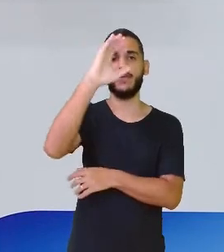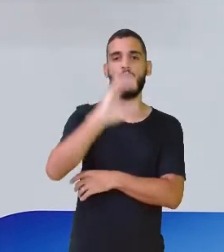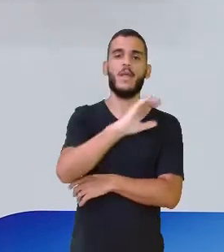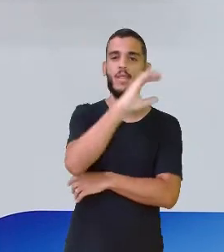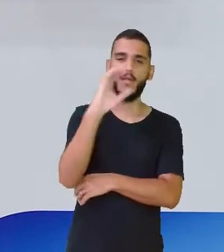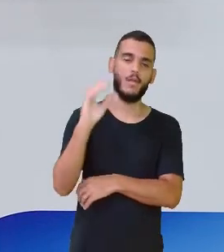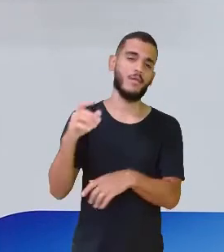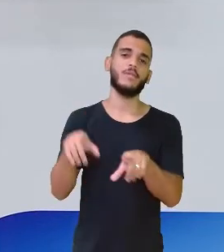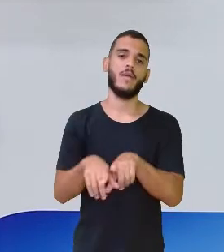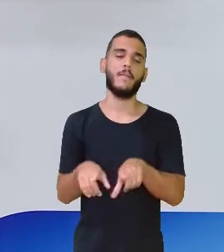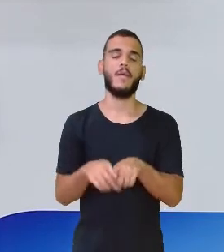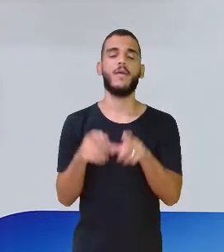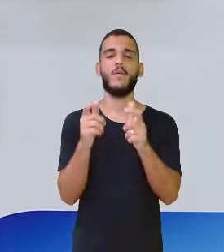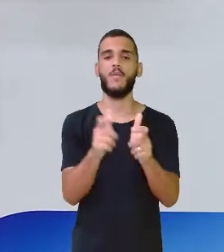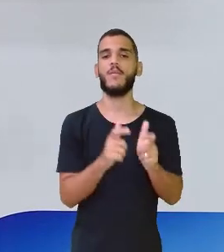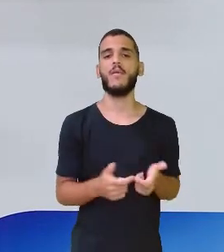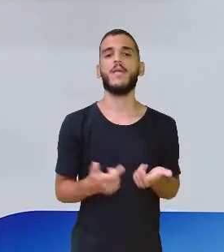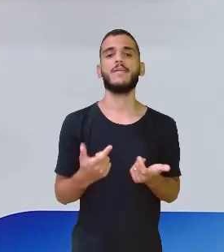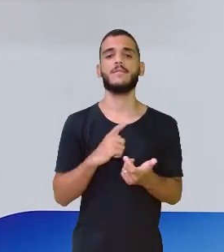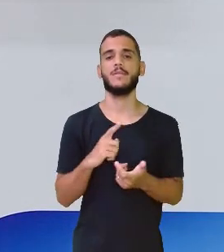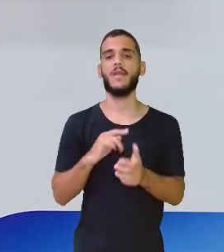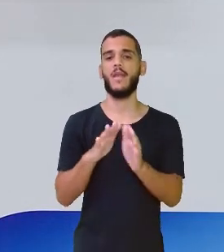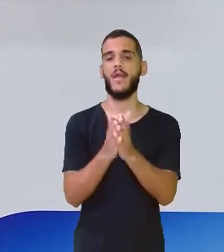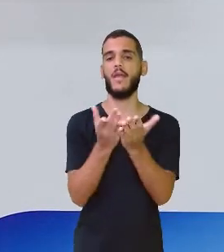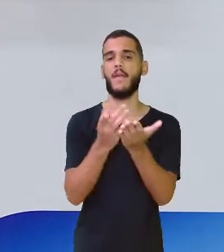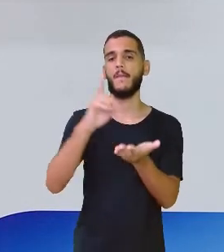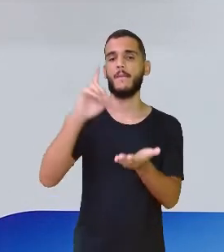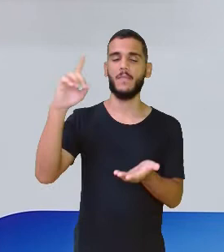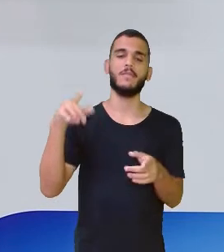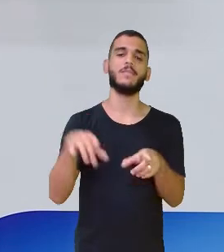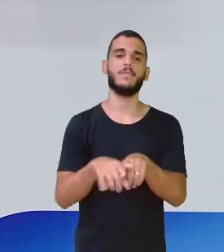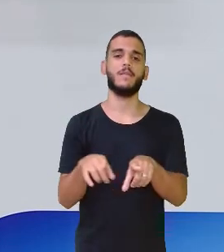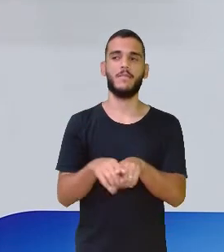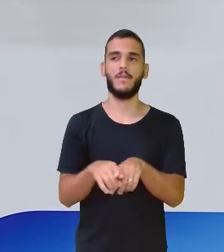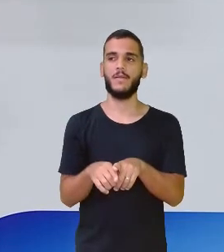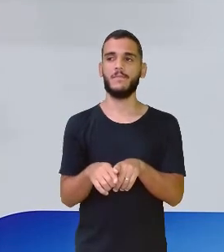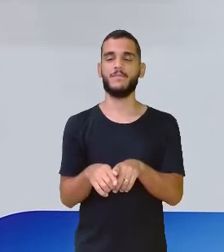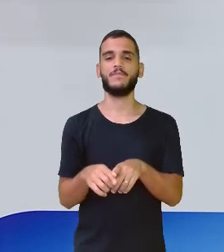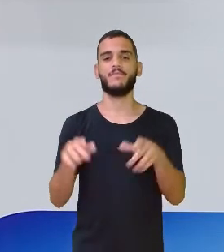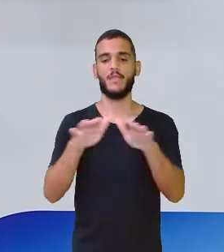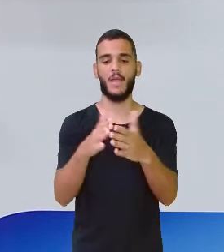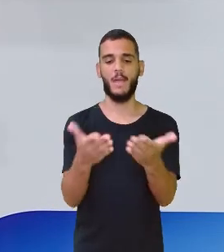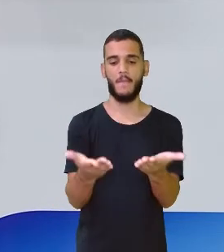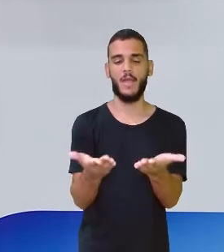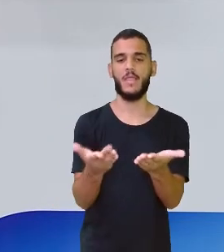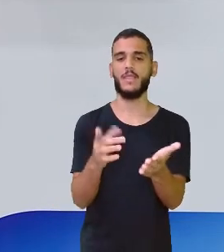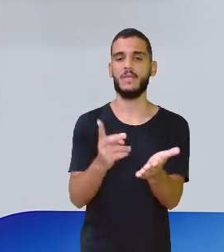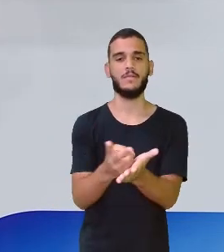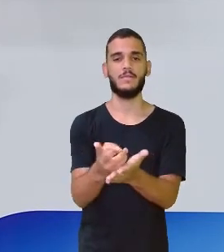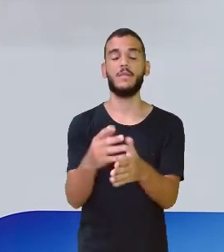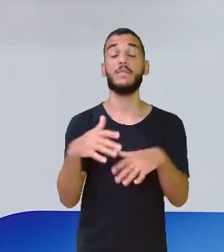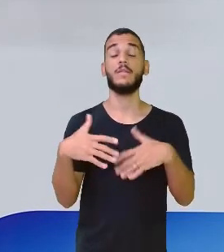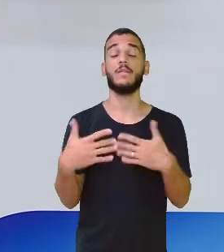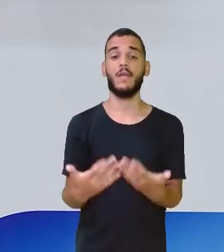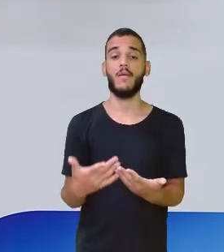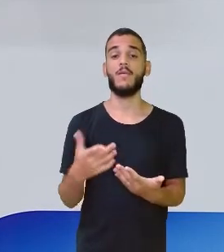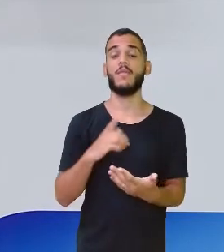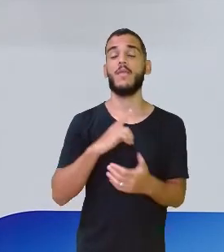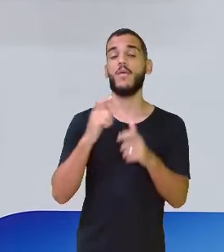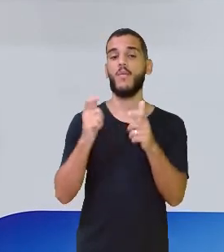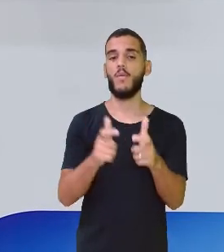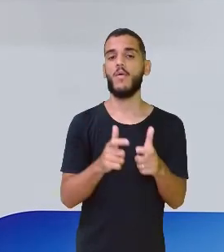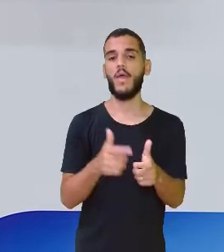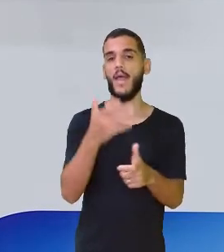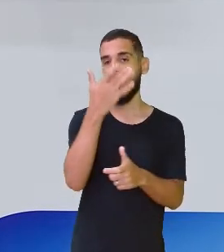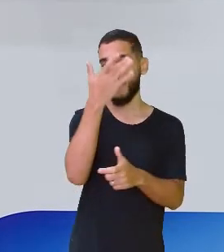A gente tem ali um local onde se coloca a Bíblia ali, ela aberta, né? E é o local onde o fiel ele